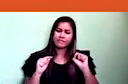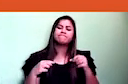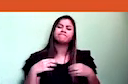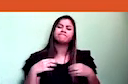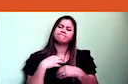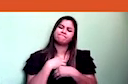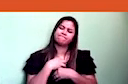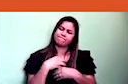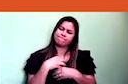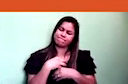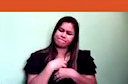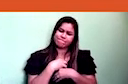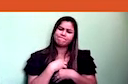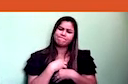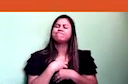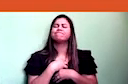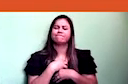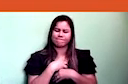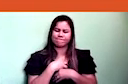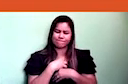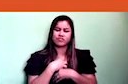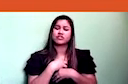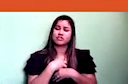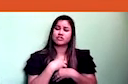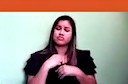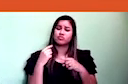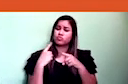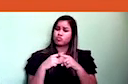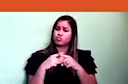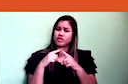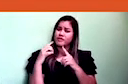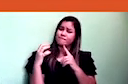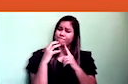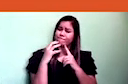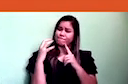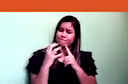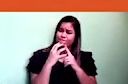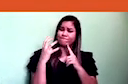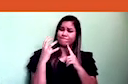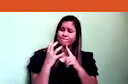emocionais, porque eles nos causam, né,